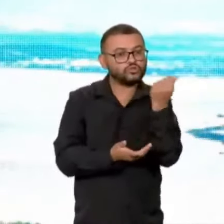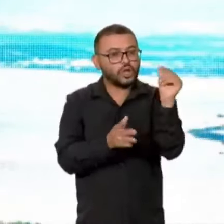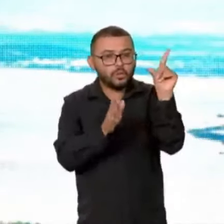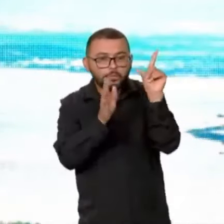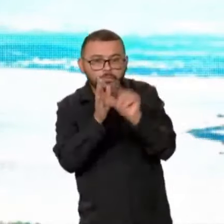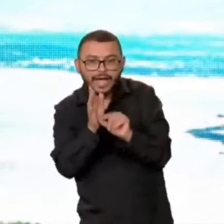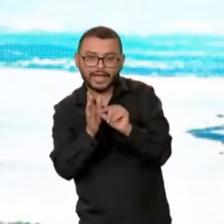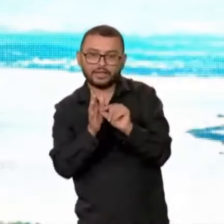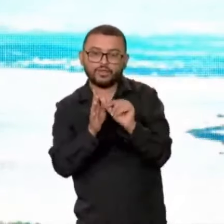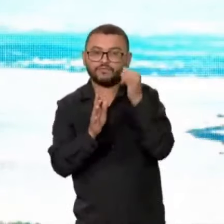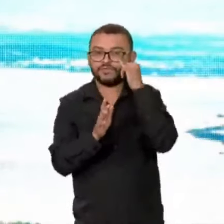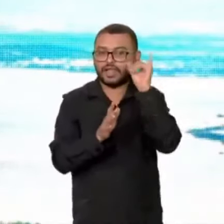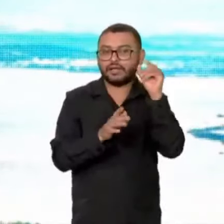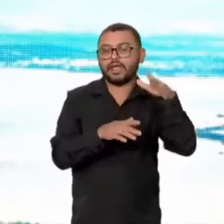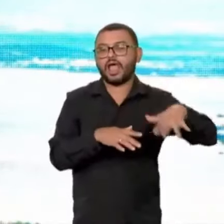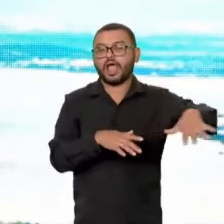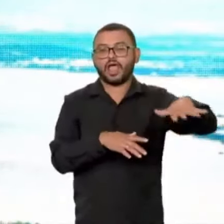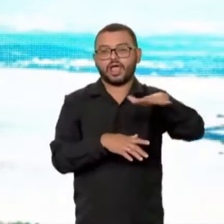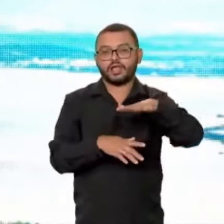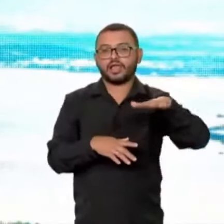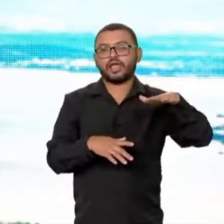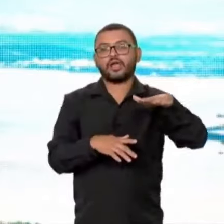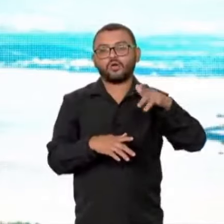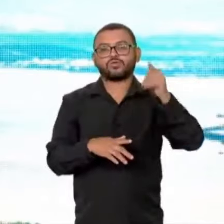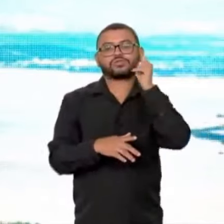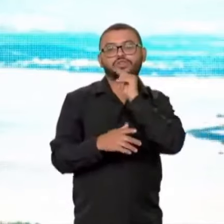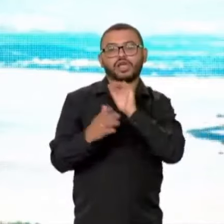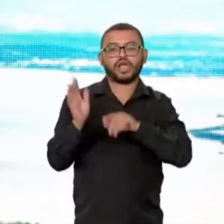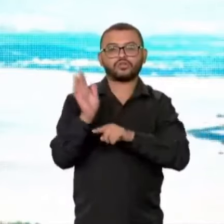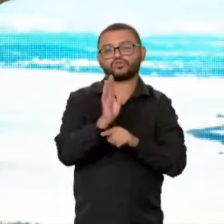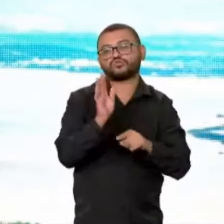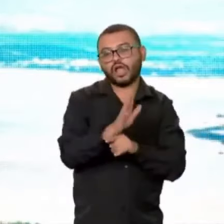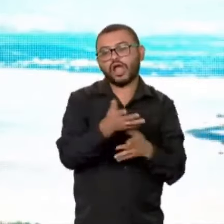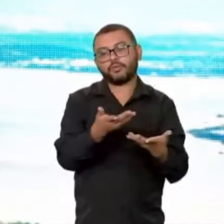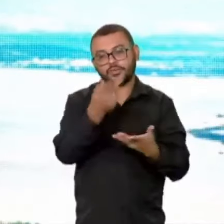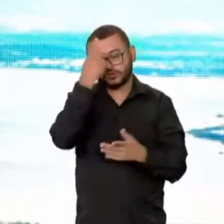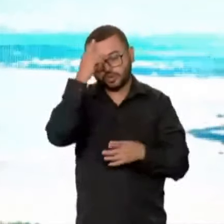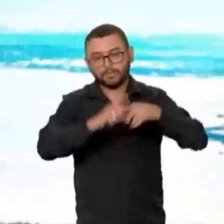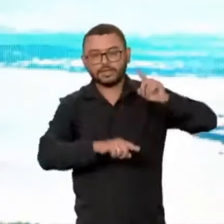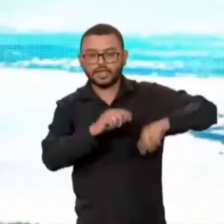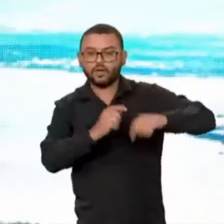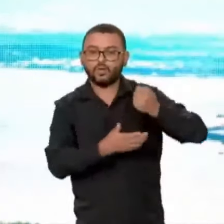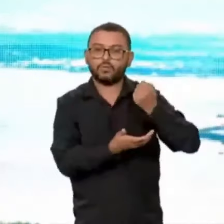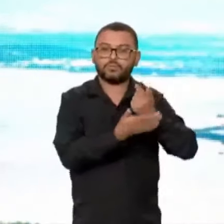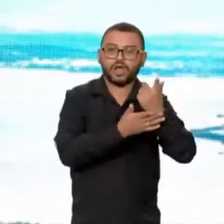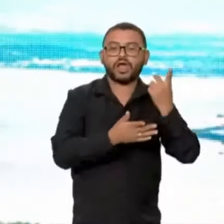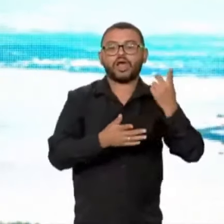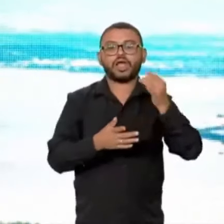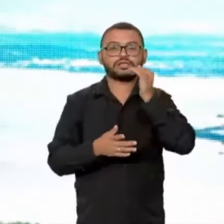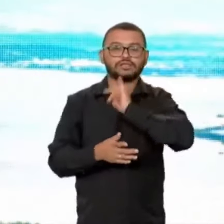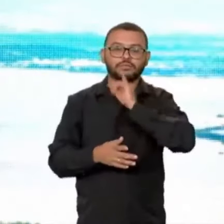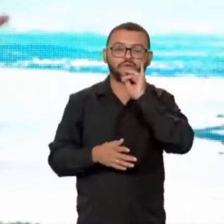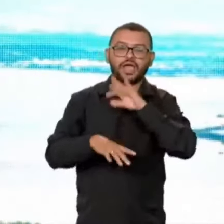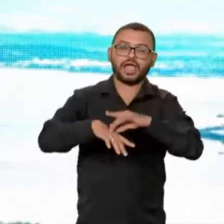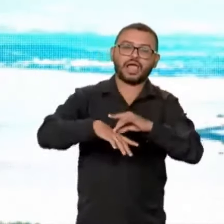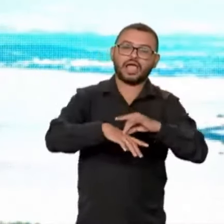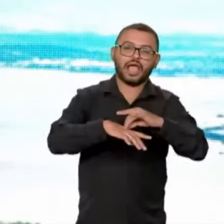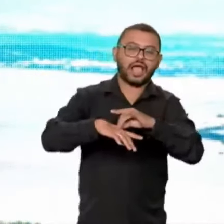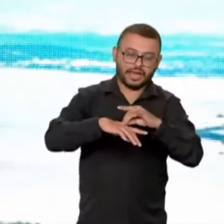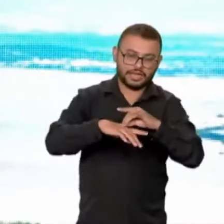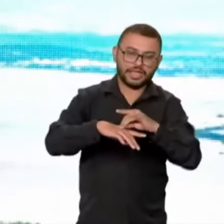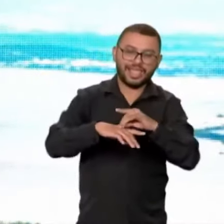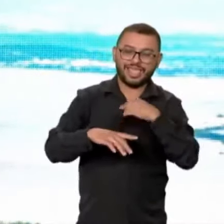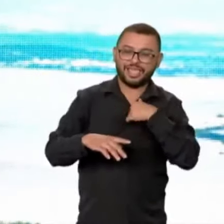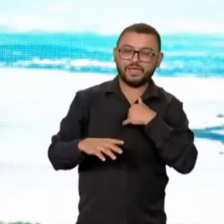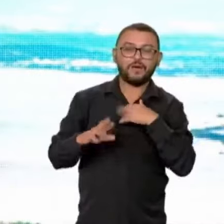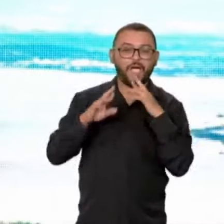barato, para que o setor também possa dar contribuição, como aconteceu com o setor da carne, que eu me reuni com o